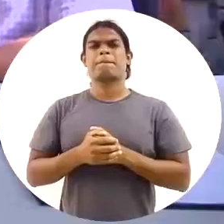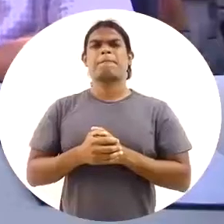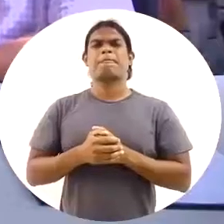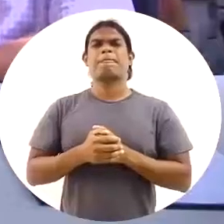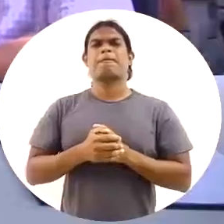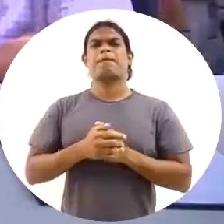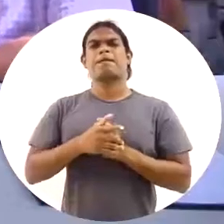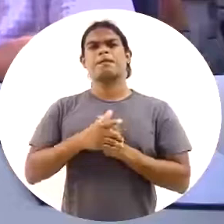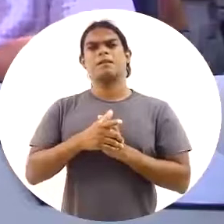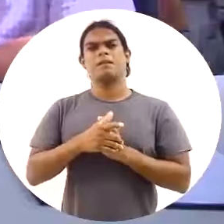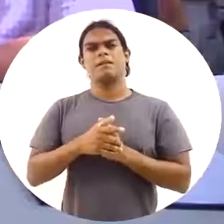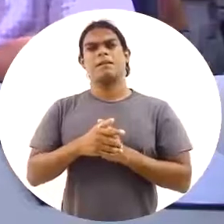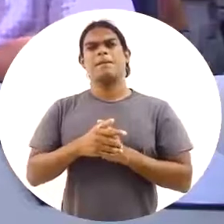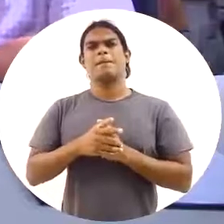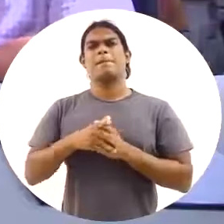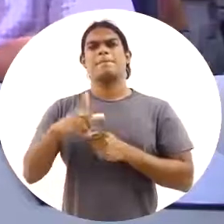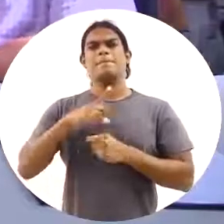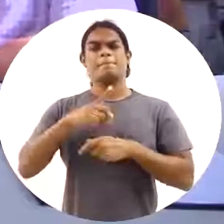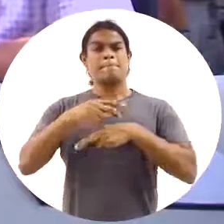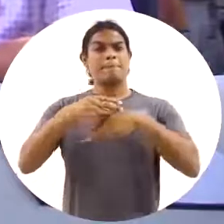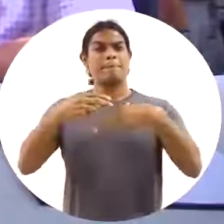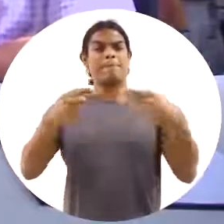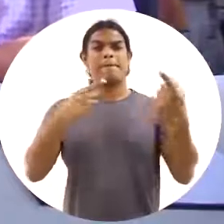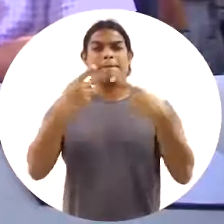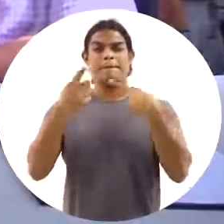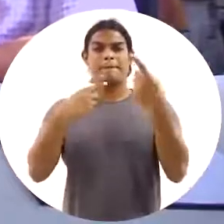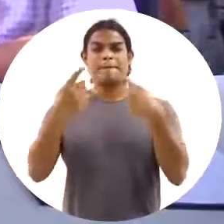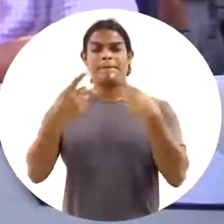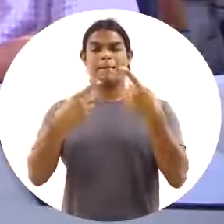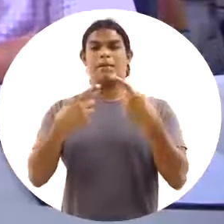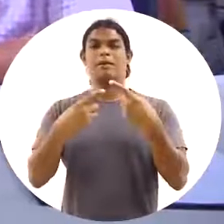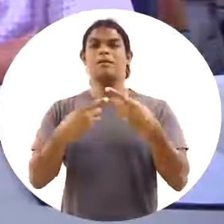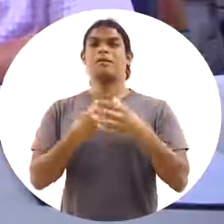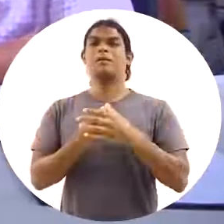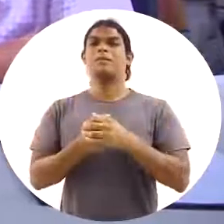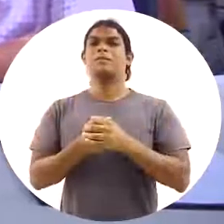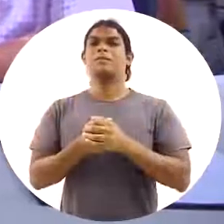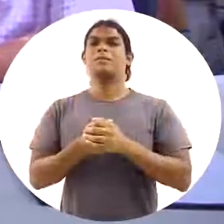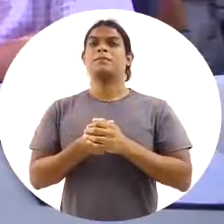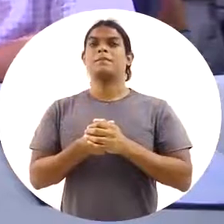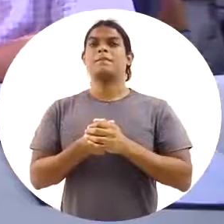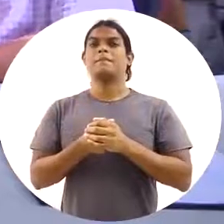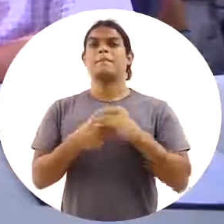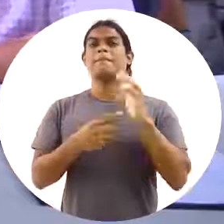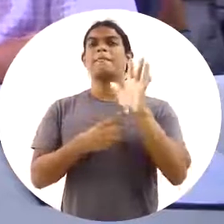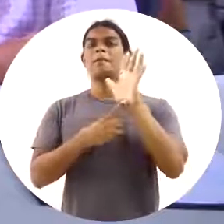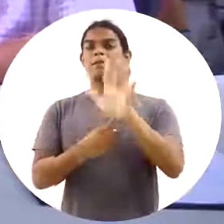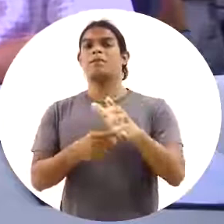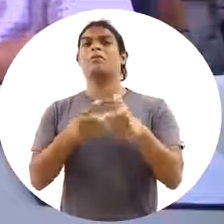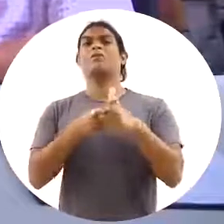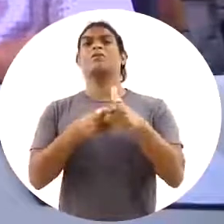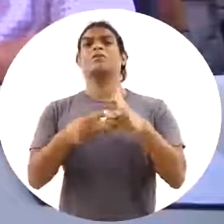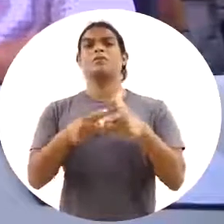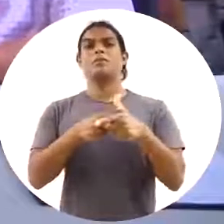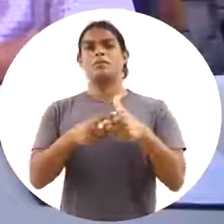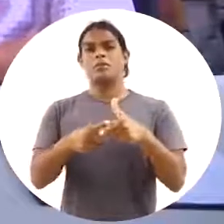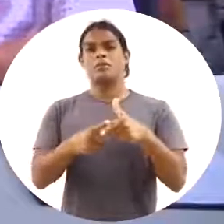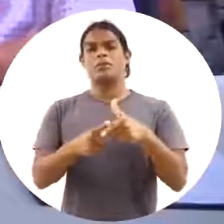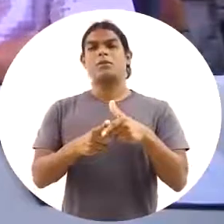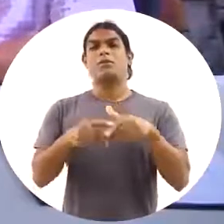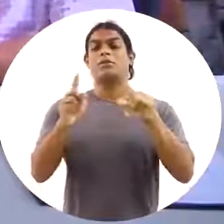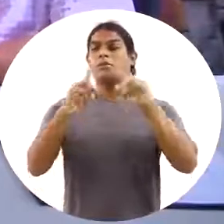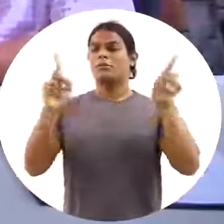várias discussões, né? Tanto do lado bom quanto do lado ruim, mas de modo geral apresentou um problema, né? E